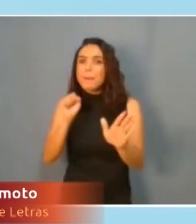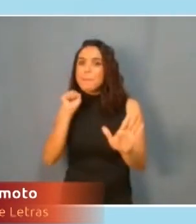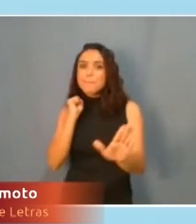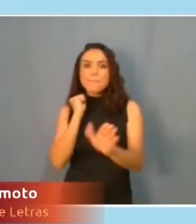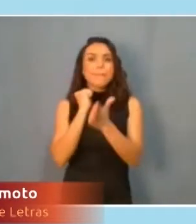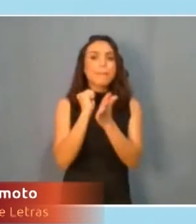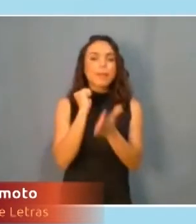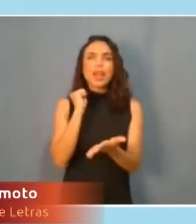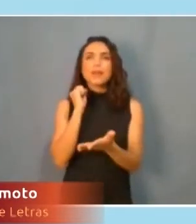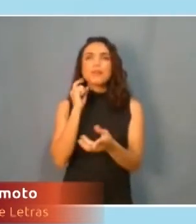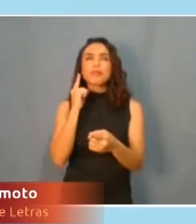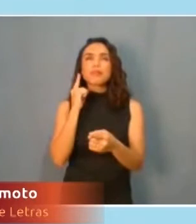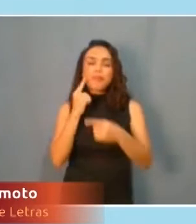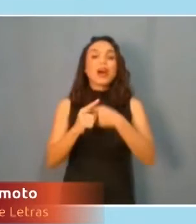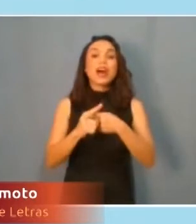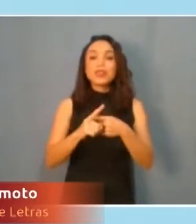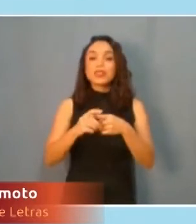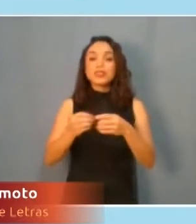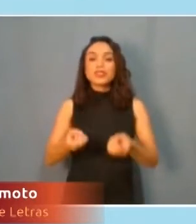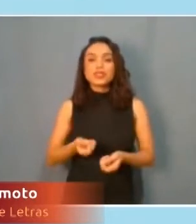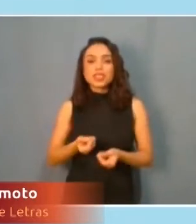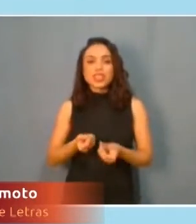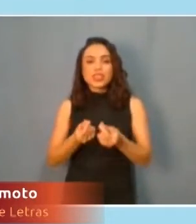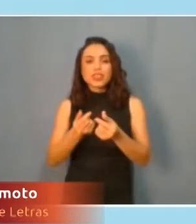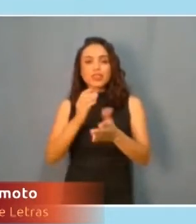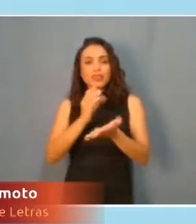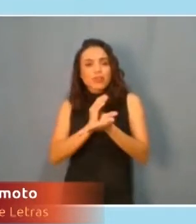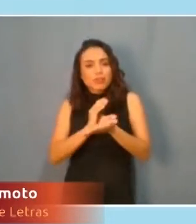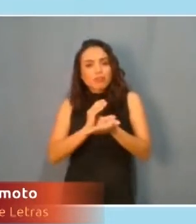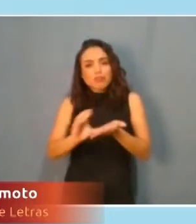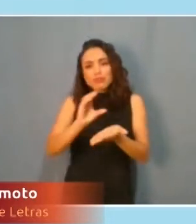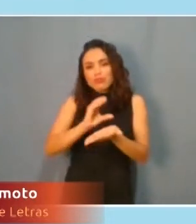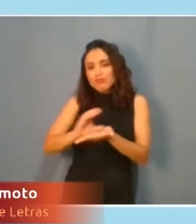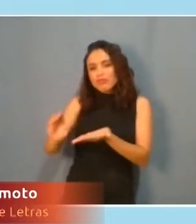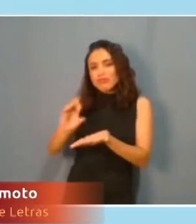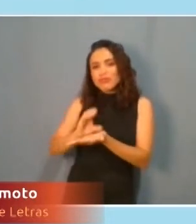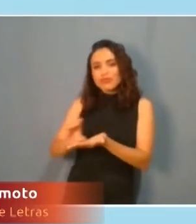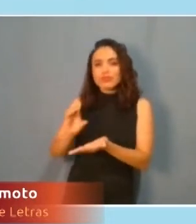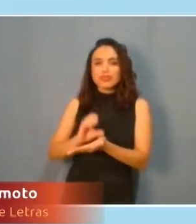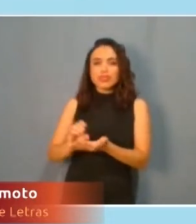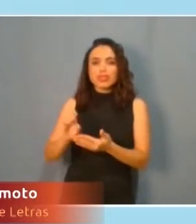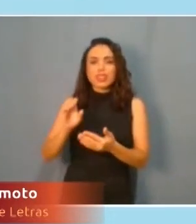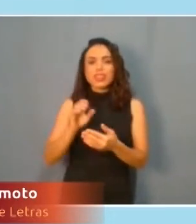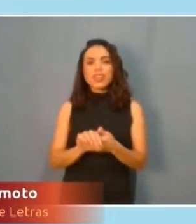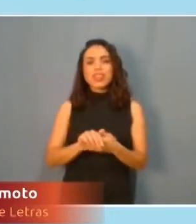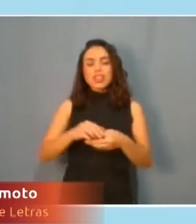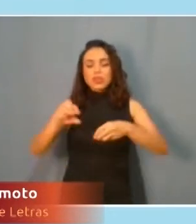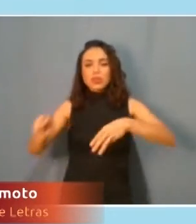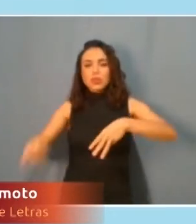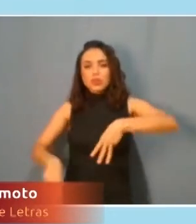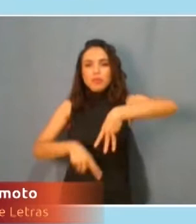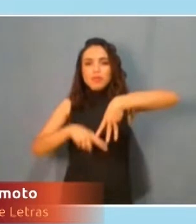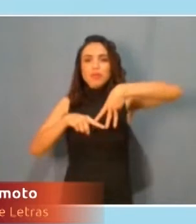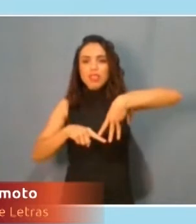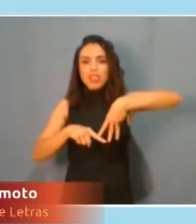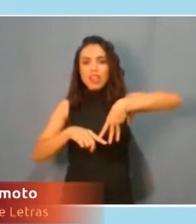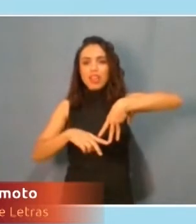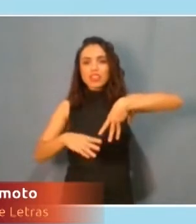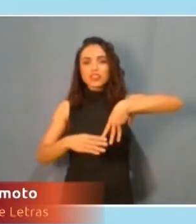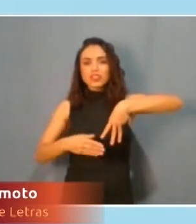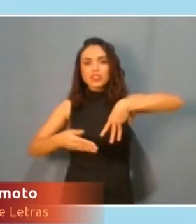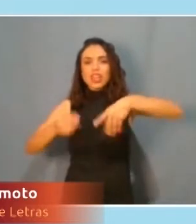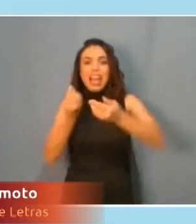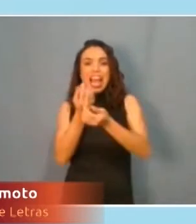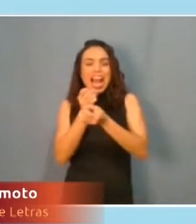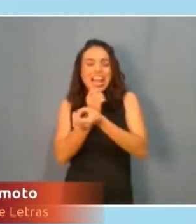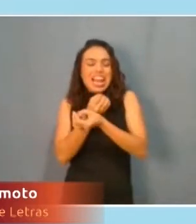pequeno agricultor familiar, que é um dos pilares para o combate à fome no país. E se você olhar todas as